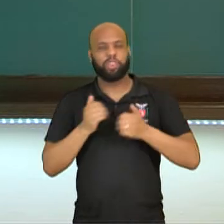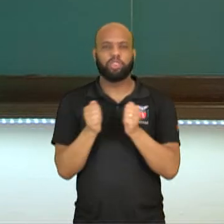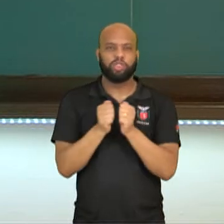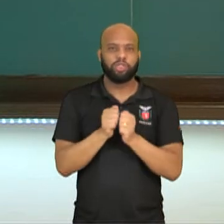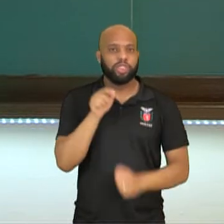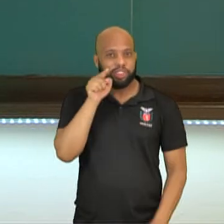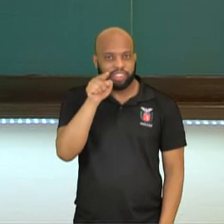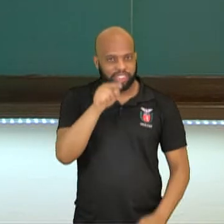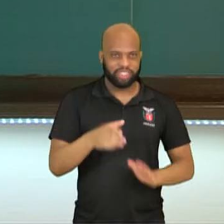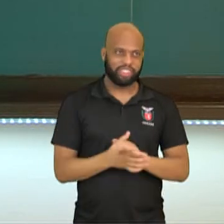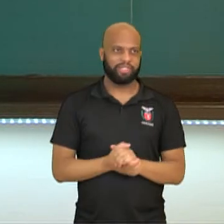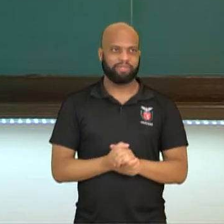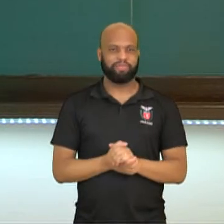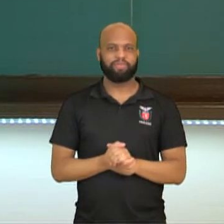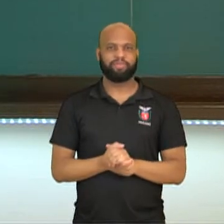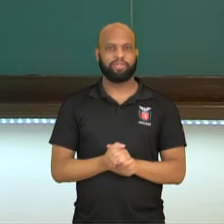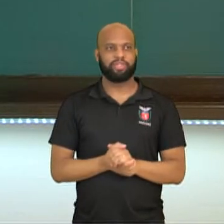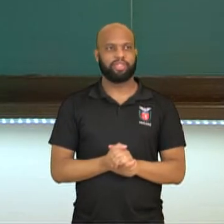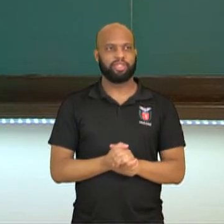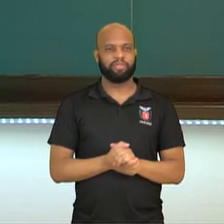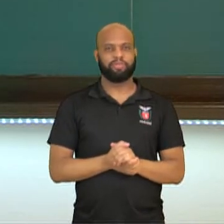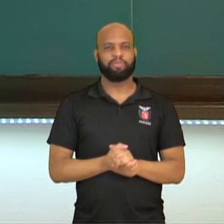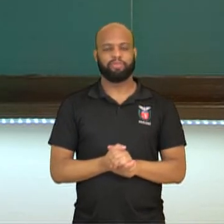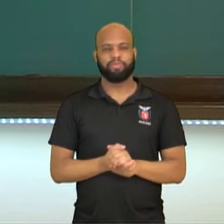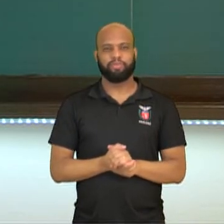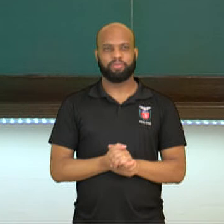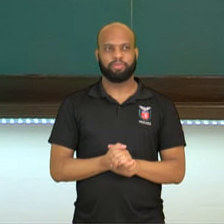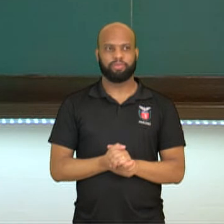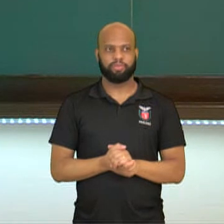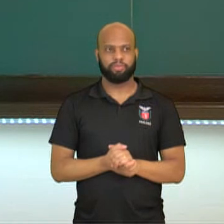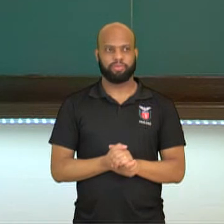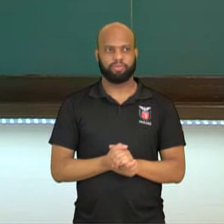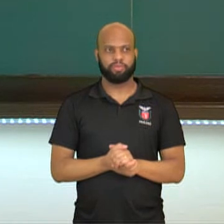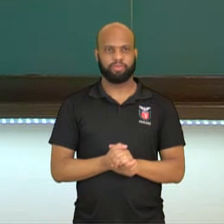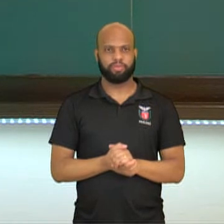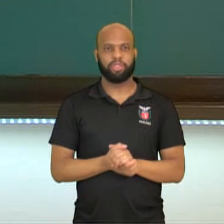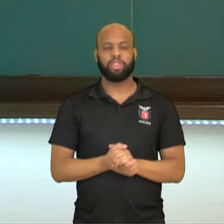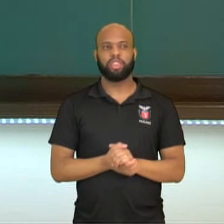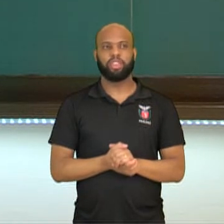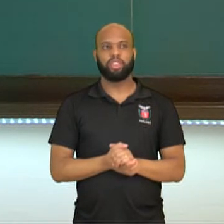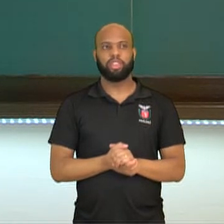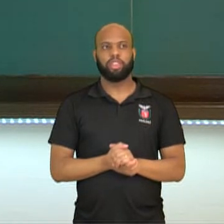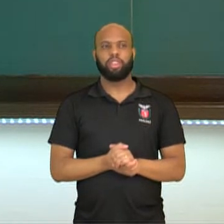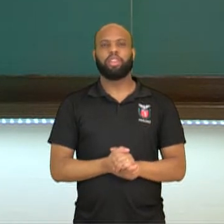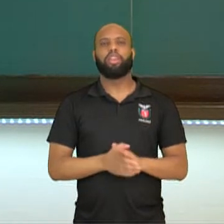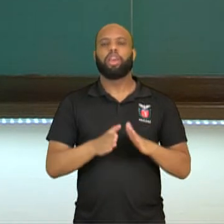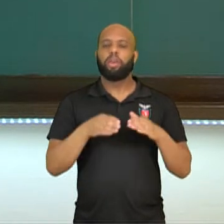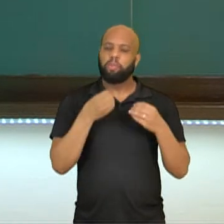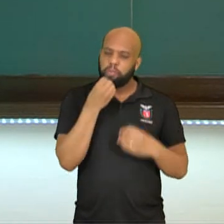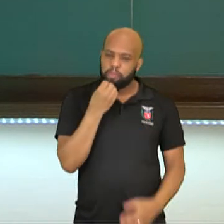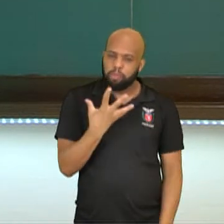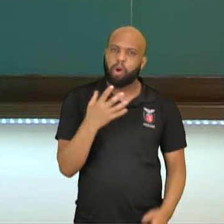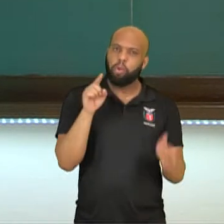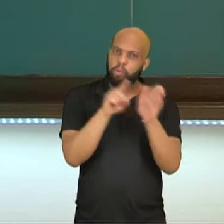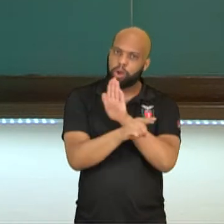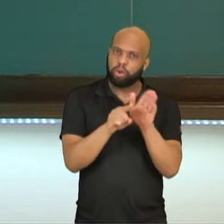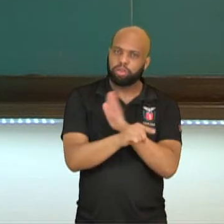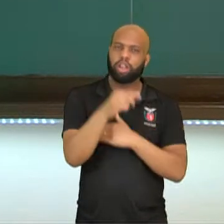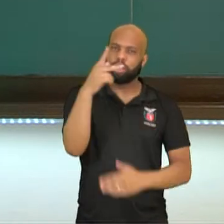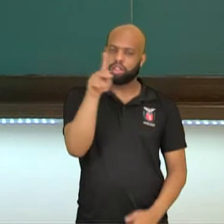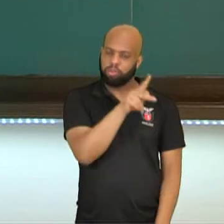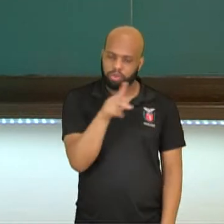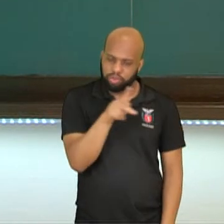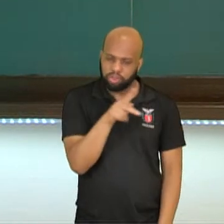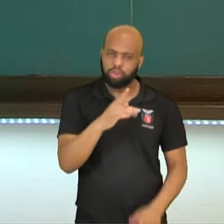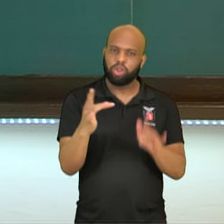com vocês, tá? Entrem, né, com os seus saberes, perguntem aos